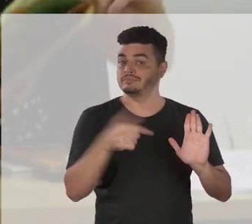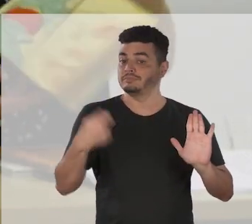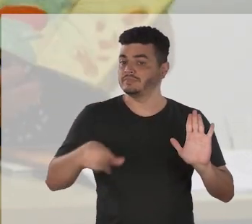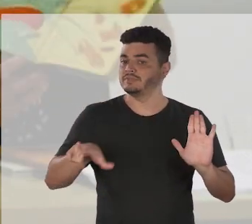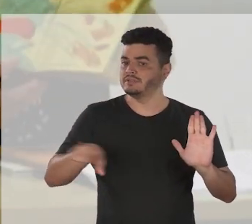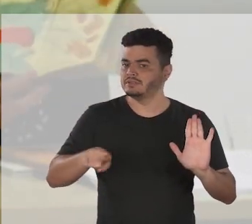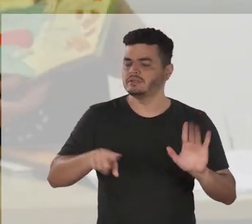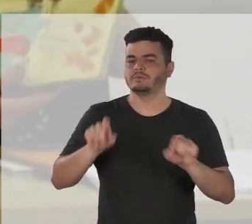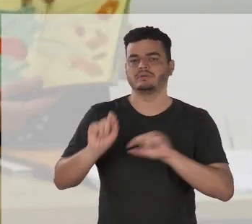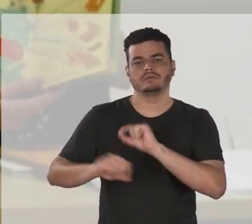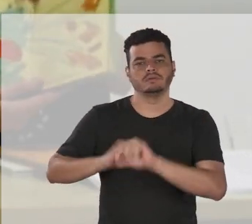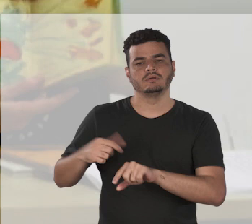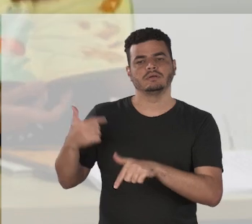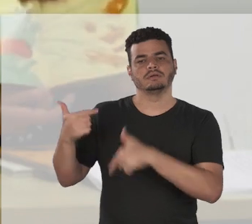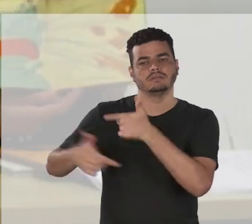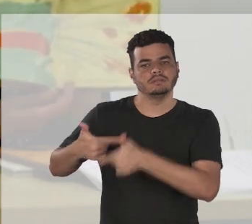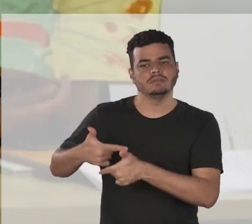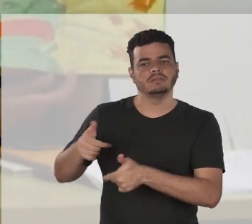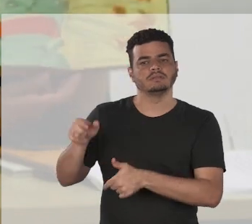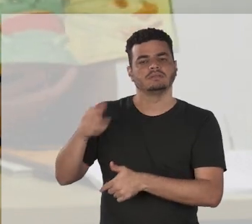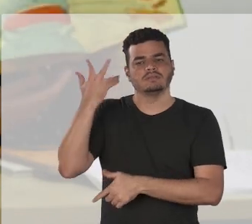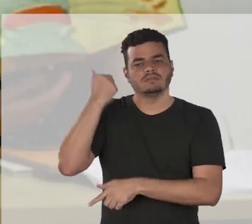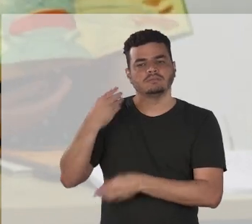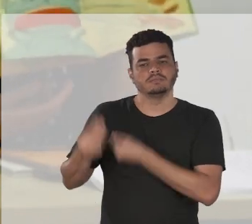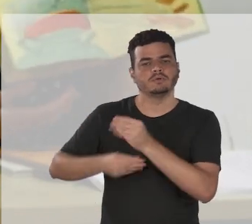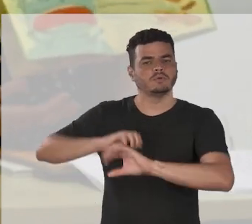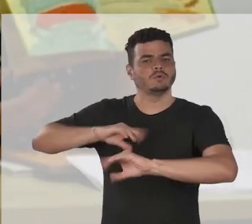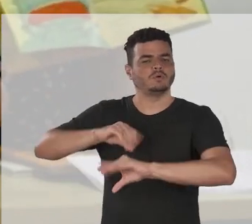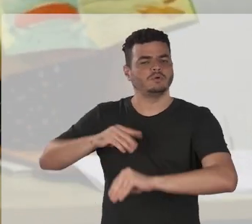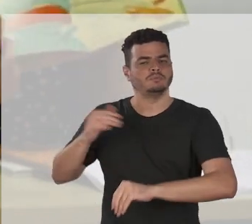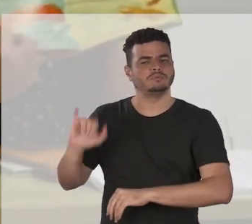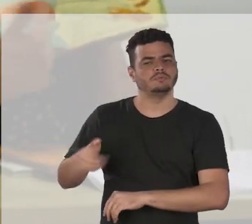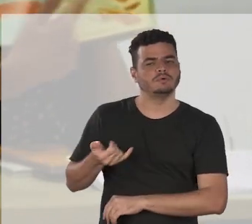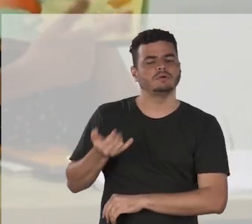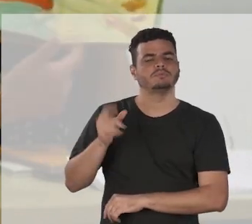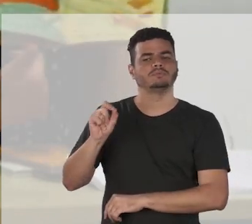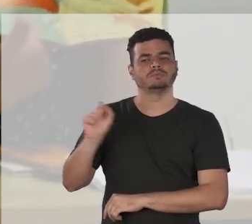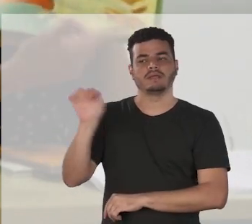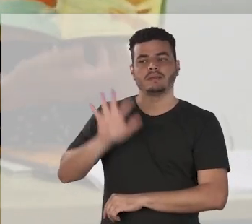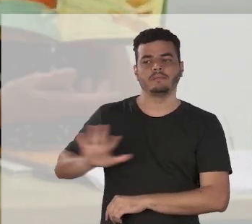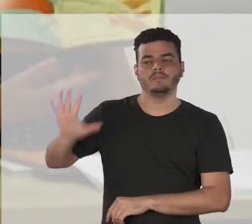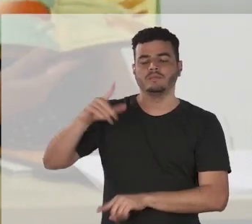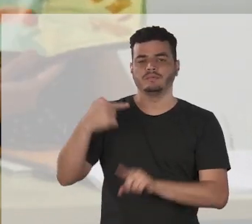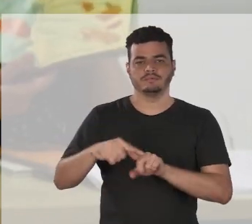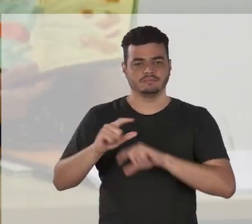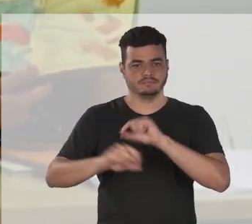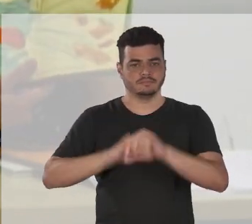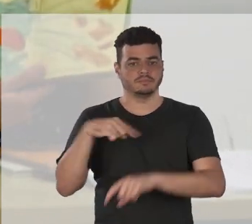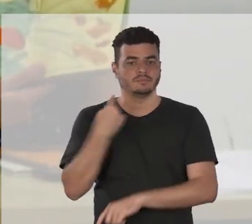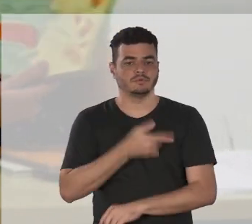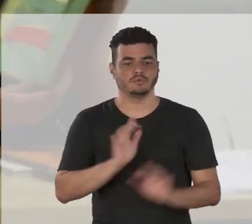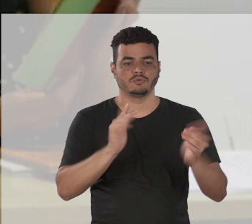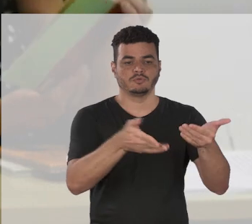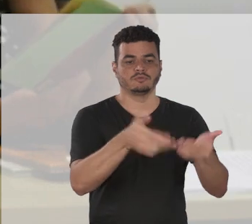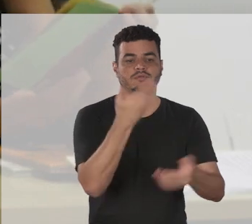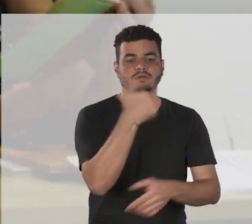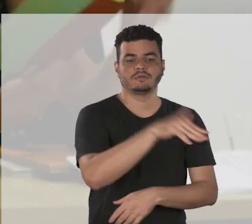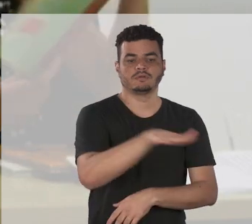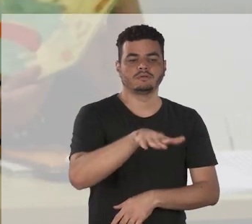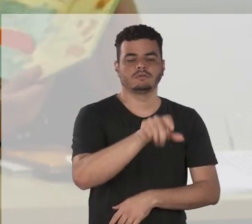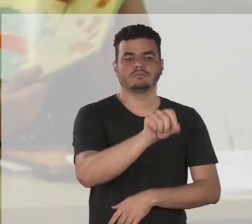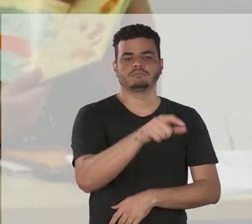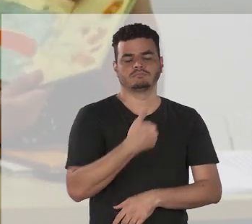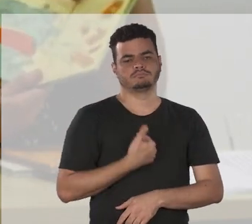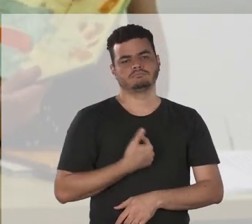imagem. E isso daqui que eu dizia a vocês, né? Eu digo a vocês que muitas vezes quando eu trabalho com crianças, as